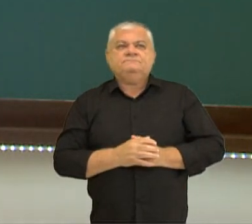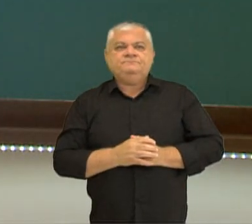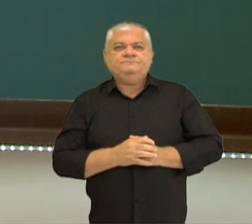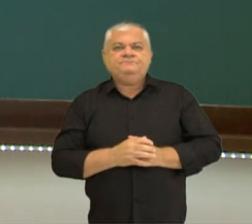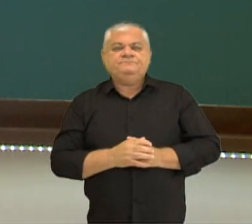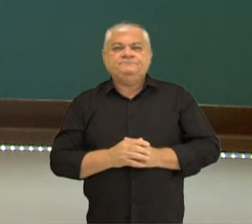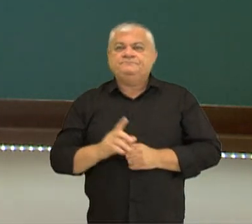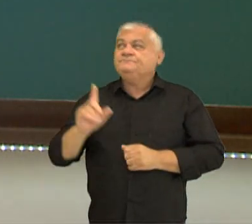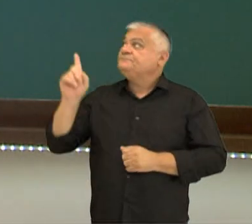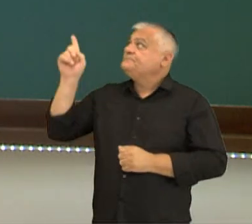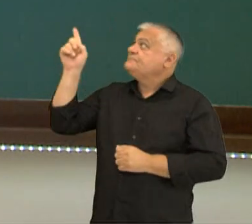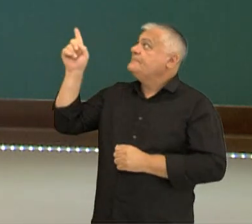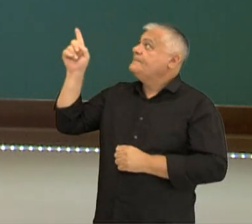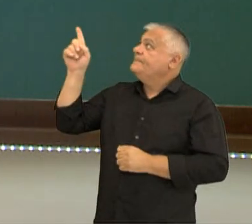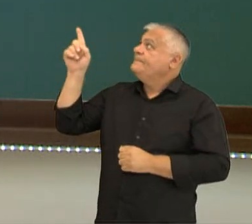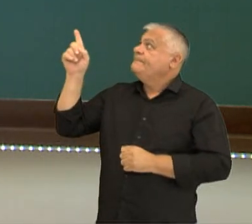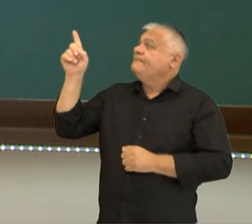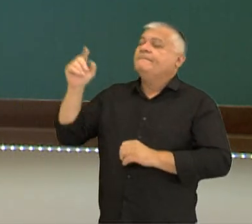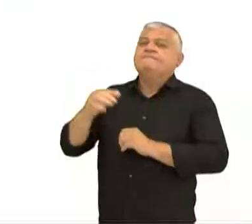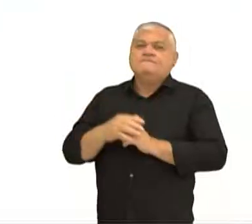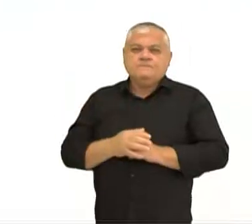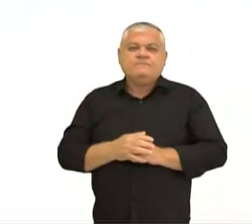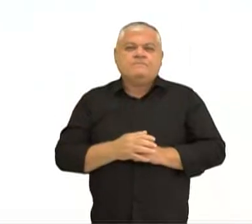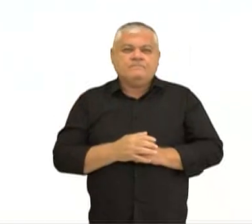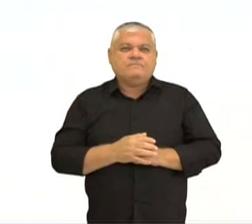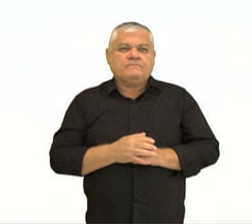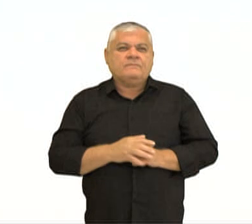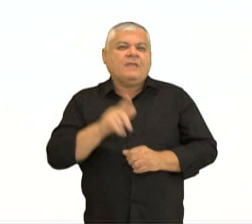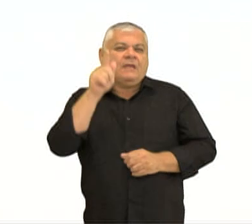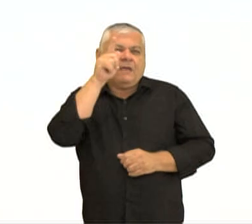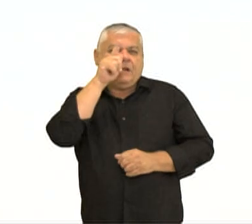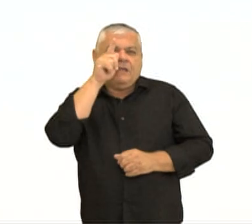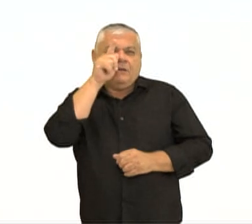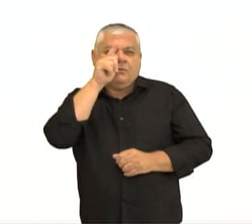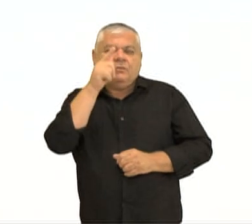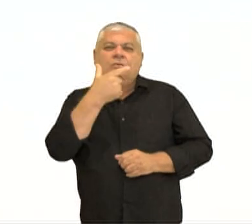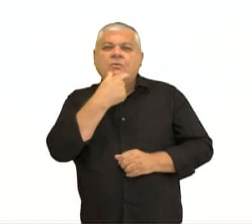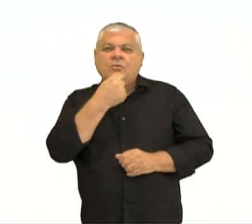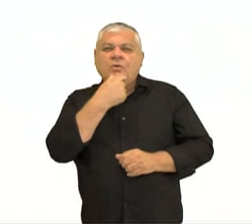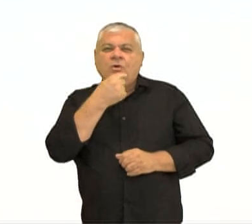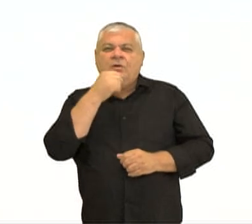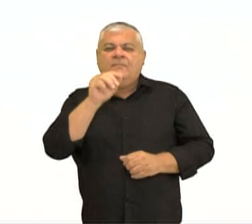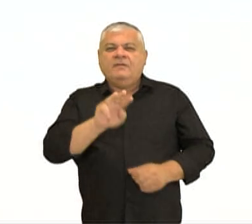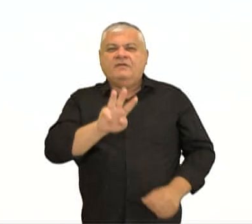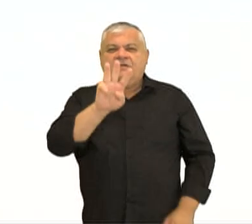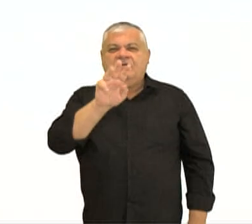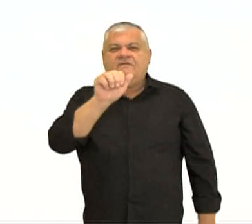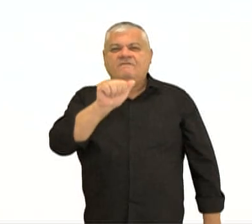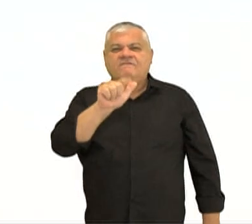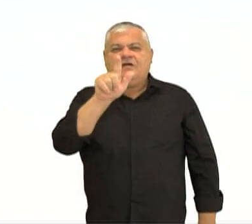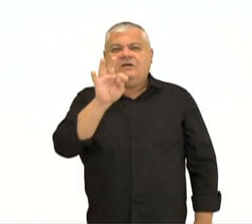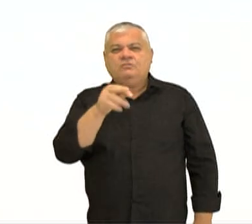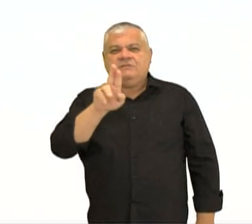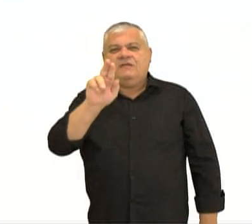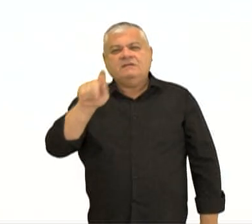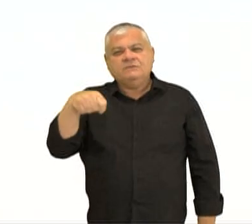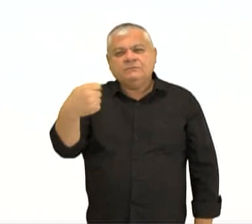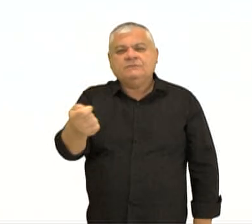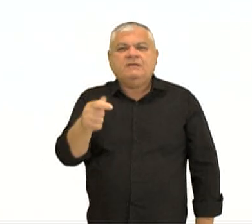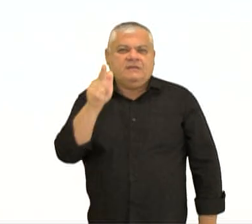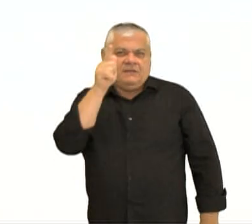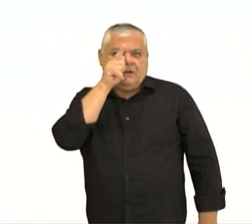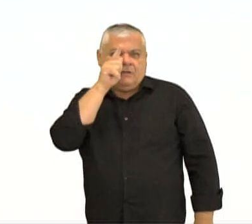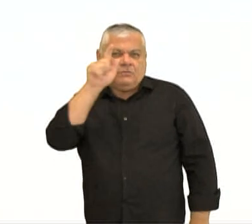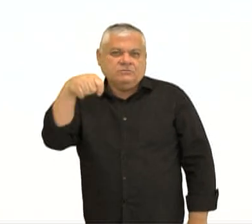Aqui um exemplo de um artista, né, o Grego. Então, o Grego, o nome dele é Walter, mas o nome artístico é Grego. Ele